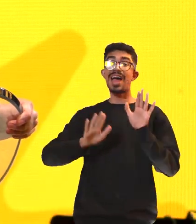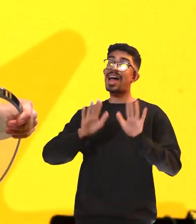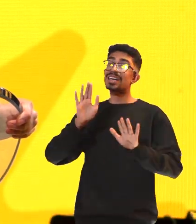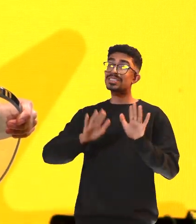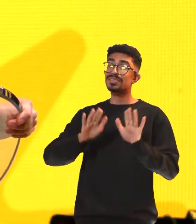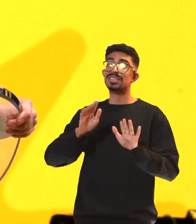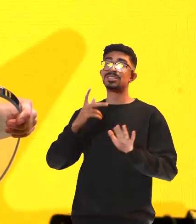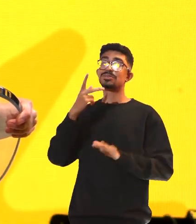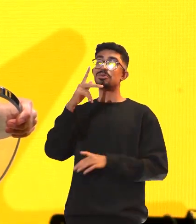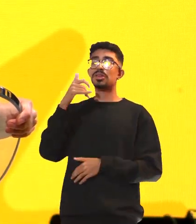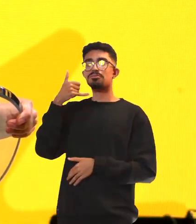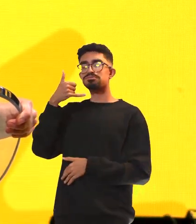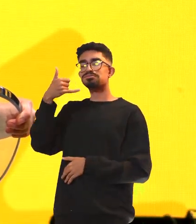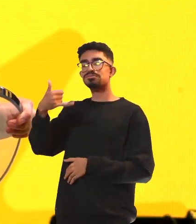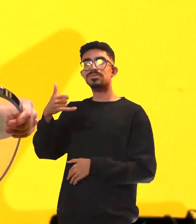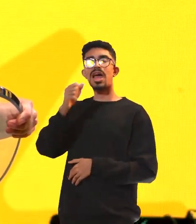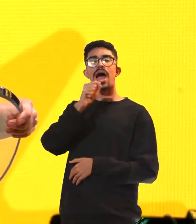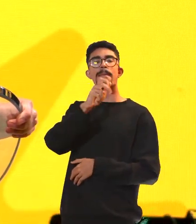de aplicativo.